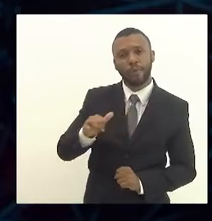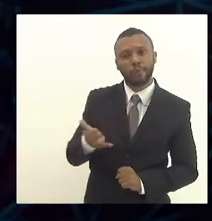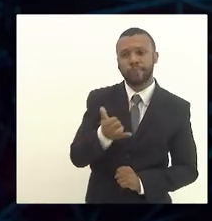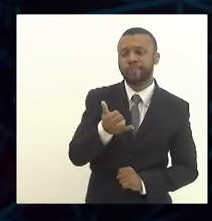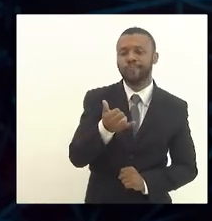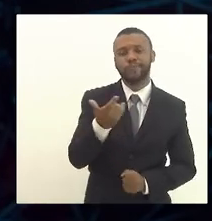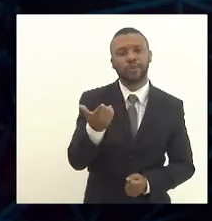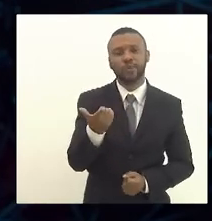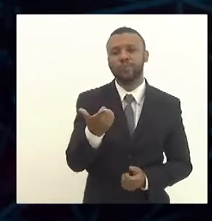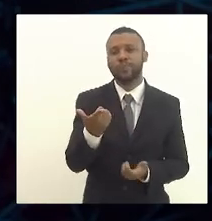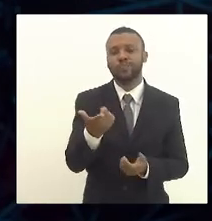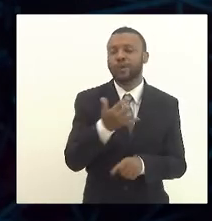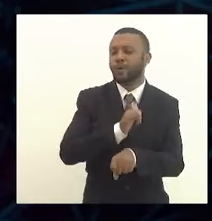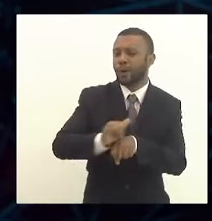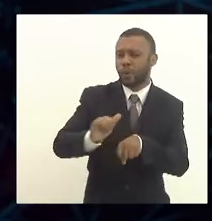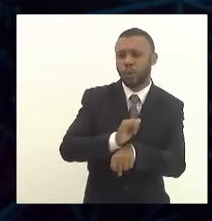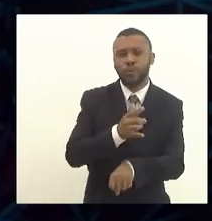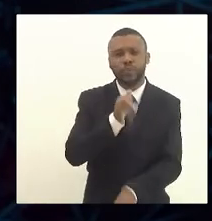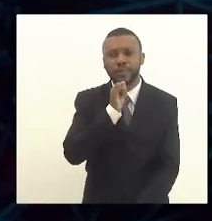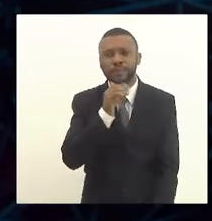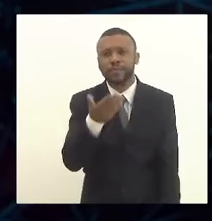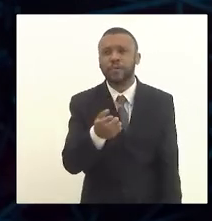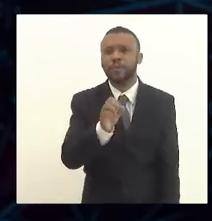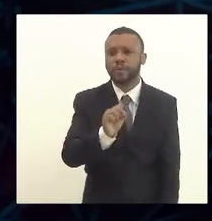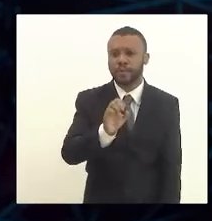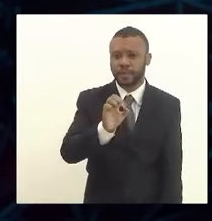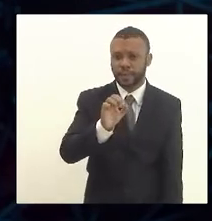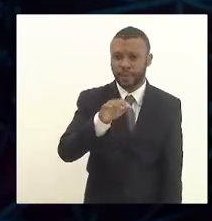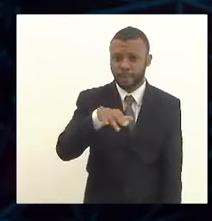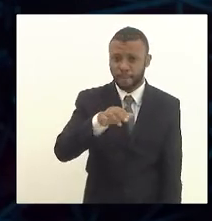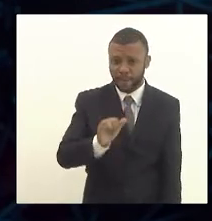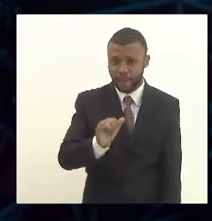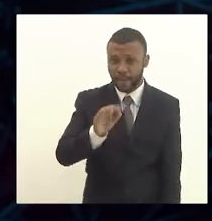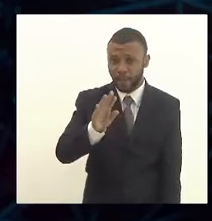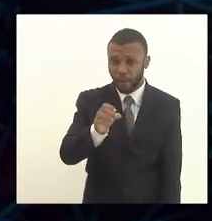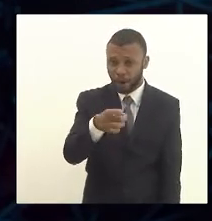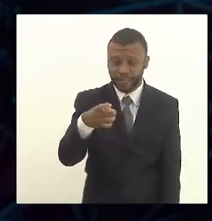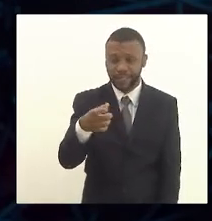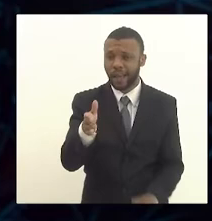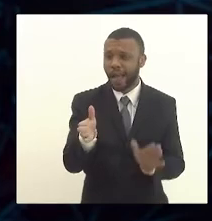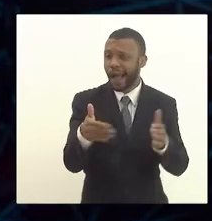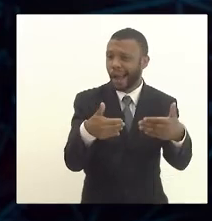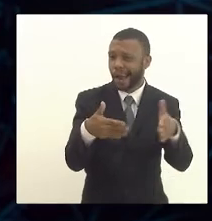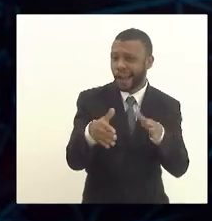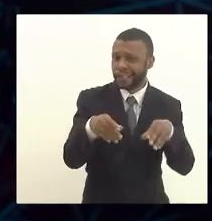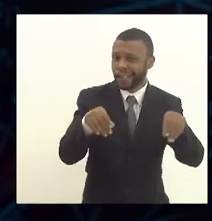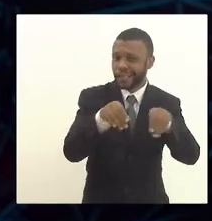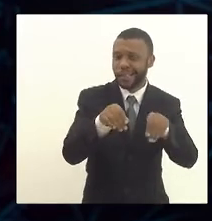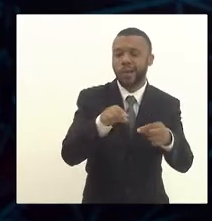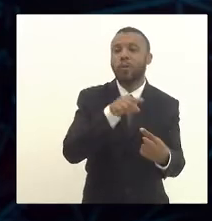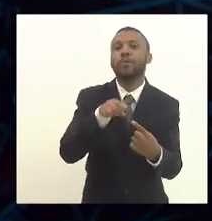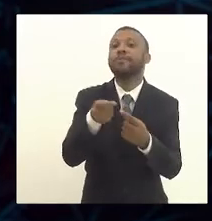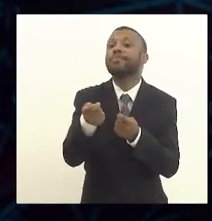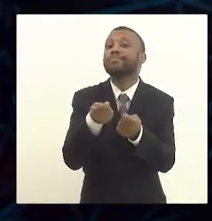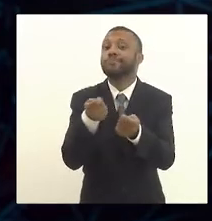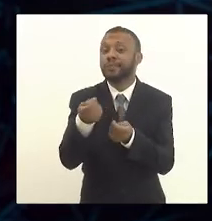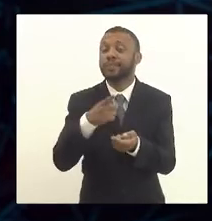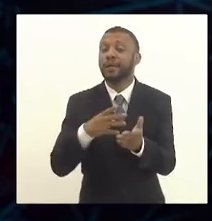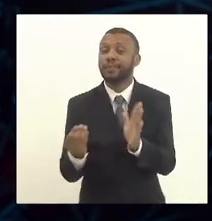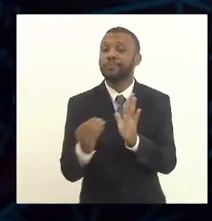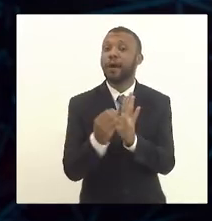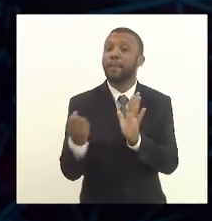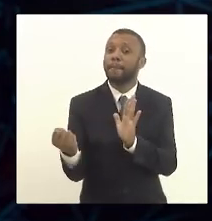sandbox, né, que alguns já podem ter ouvido falar. O sandbox, ou a caixa de areia regulatória, está previsto lá no marco legal das startups.